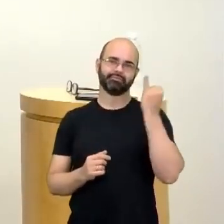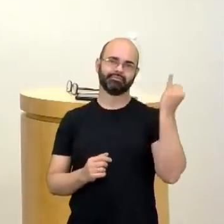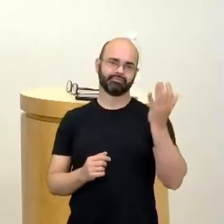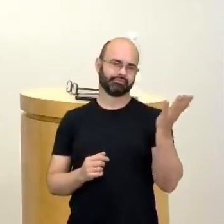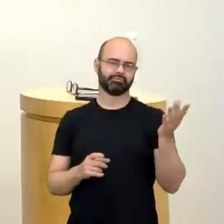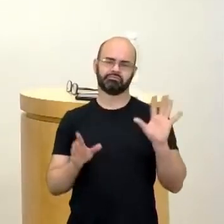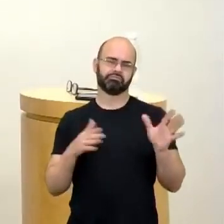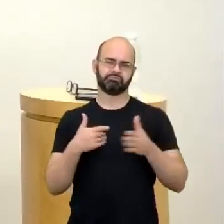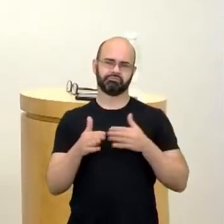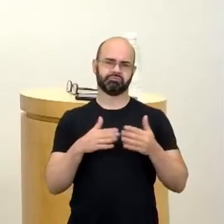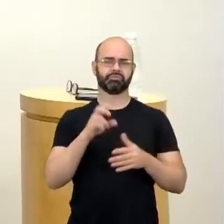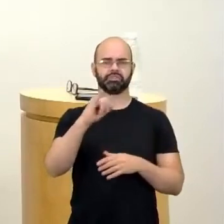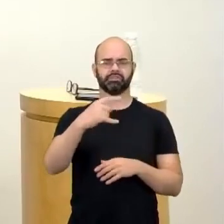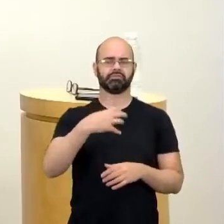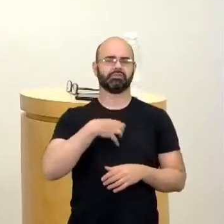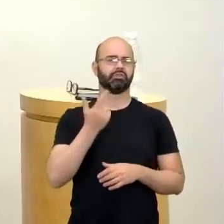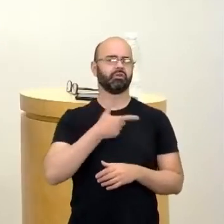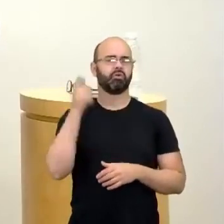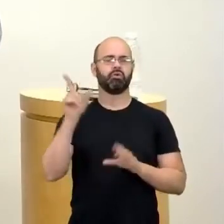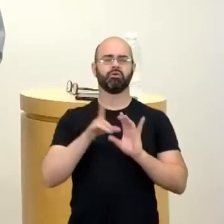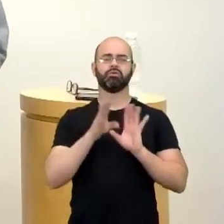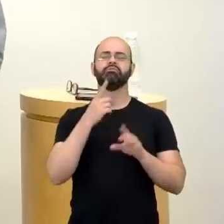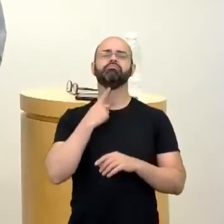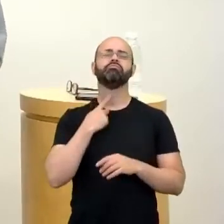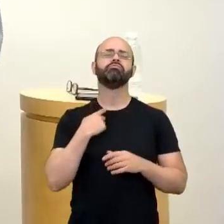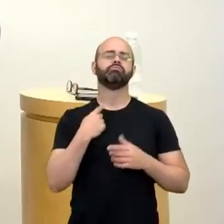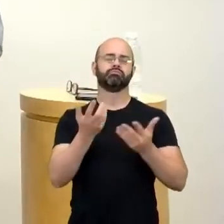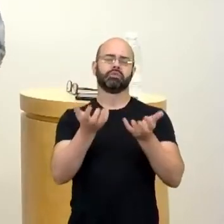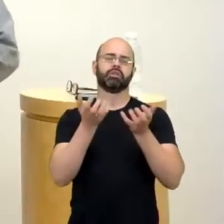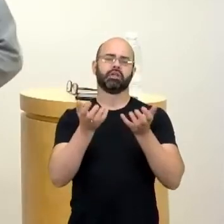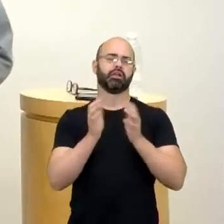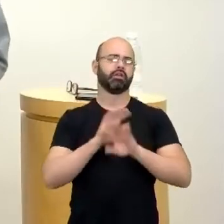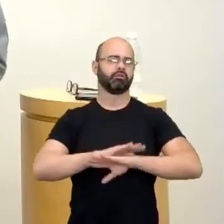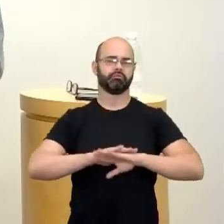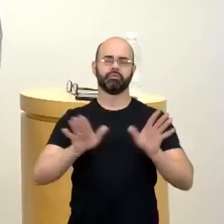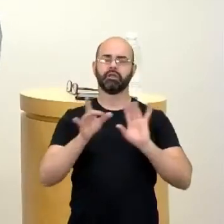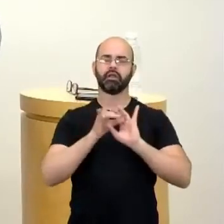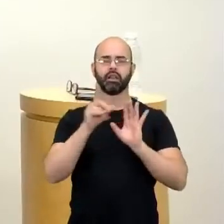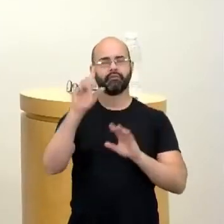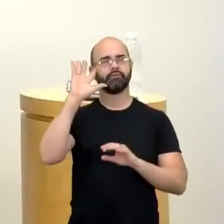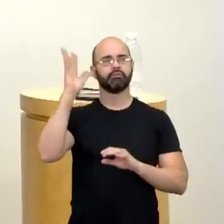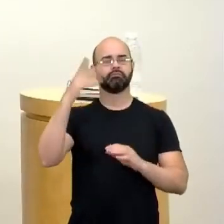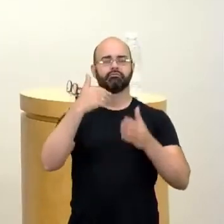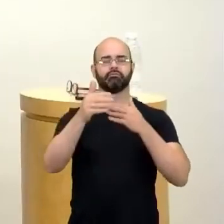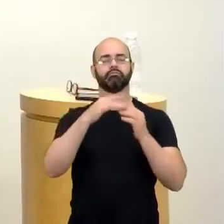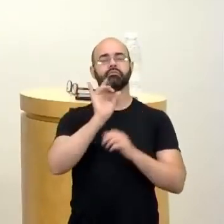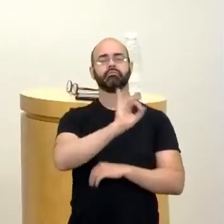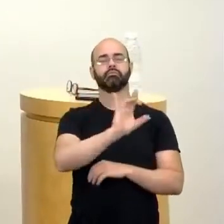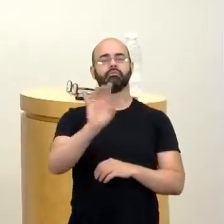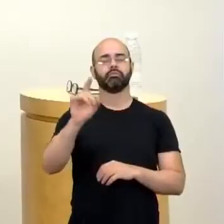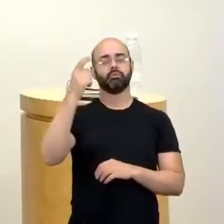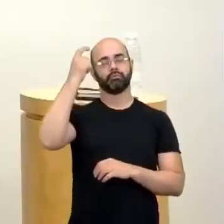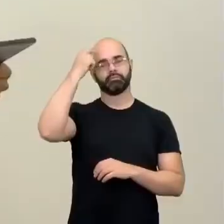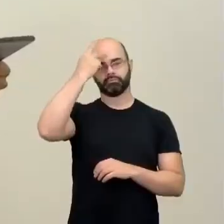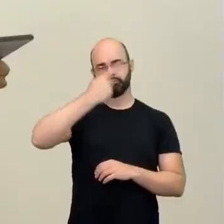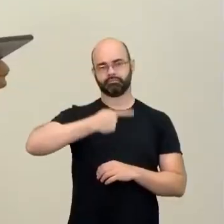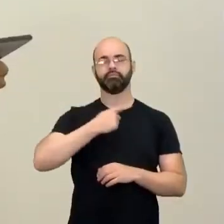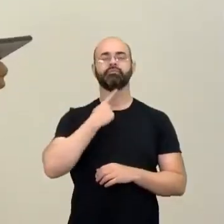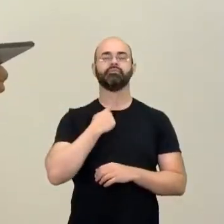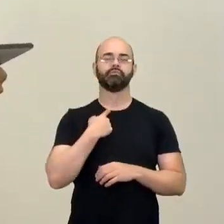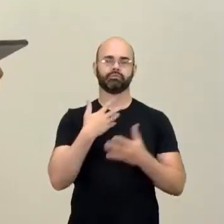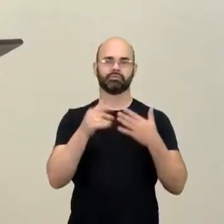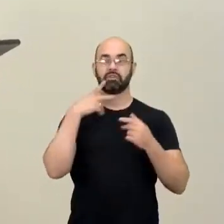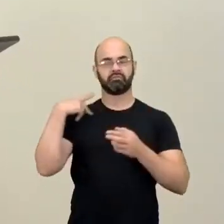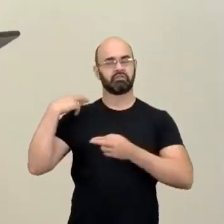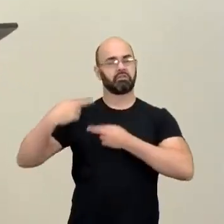Mas nada impede que você seja mais usual, mais prático, mais pragmático aí na hora da resolução, tudo bem? Então, é essa aí. Diga, Vivi. Não tá enrolando,